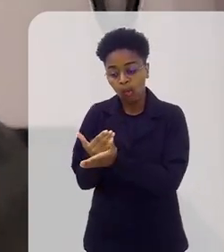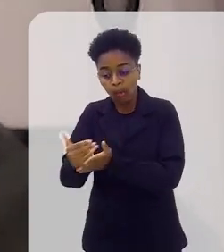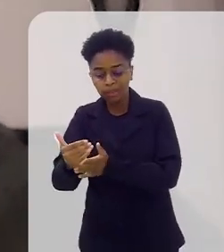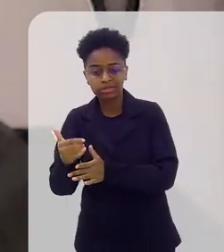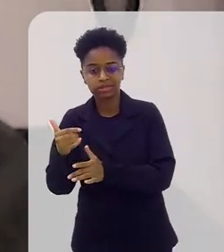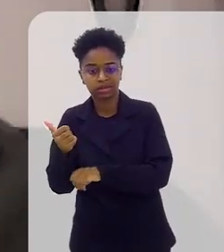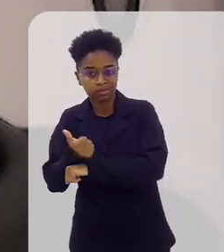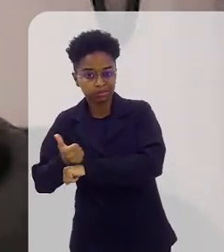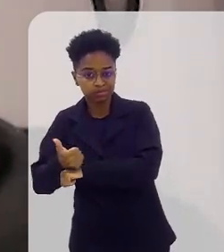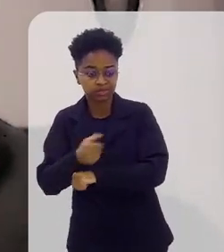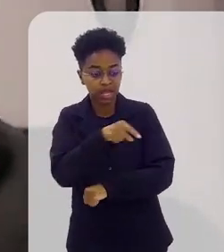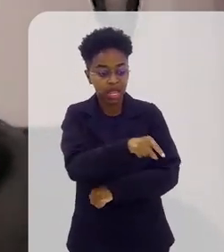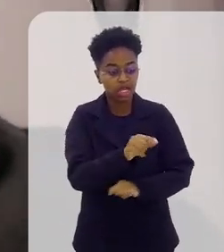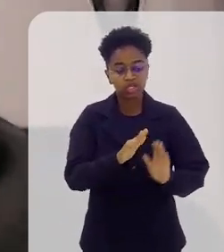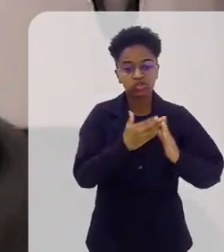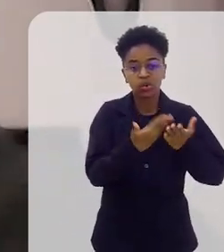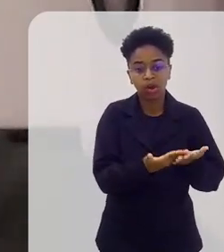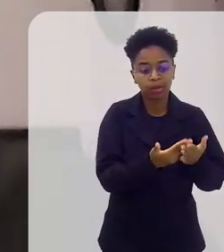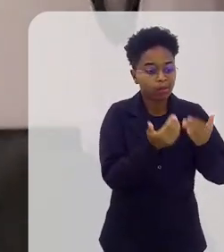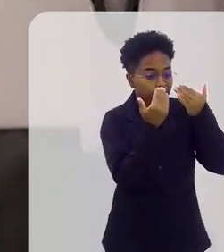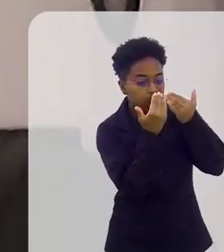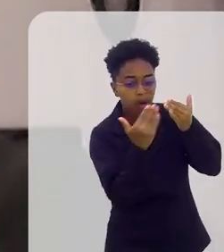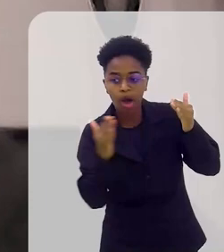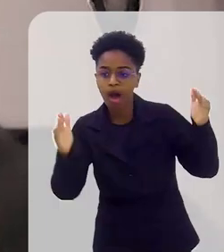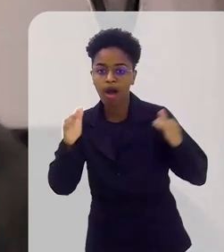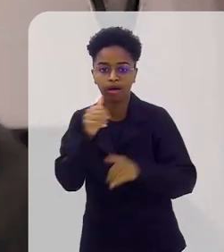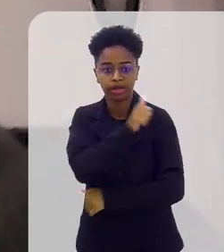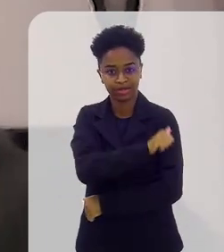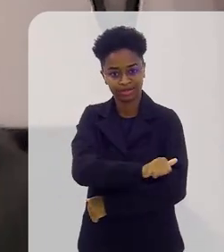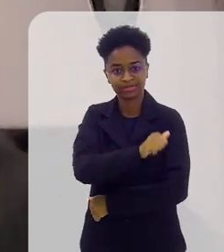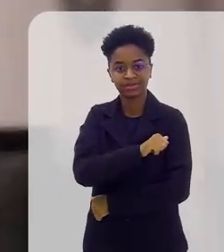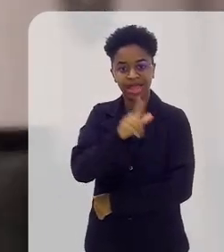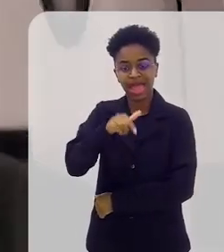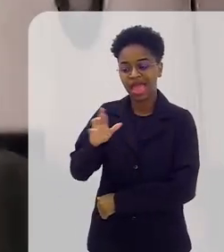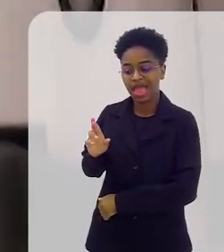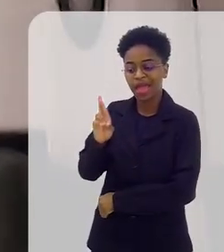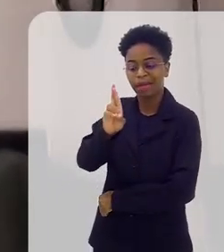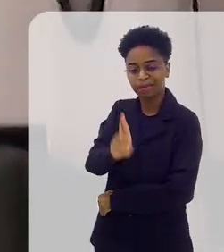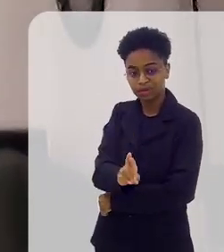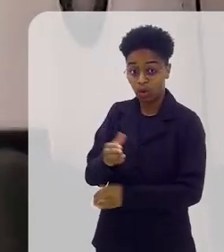exato. Eu começando a minha carreira e a Porto da Pedra sendo apresentado ao Rio de Janeiro como